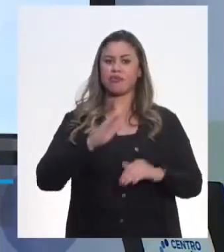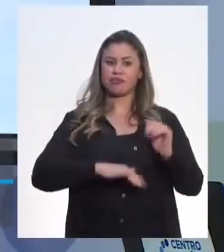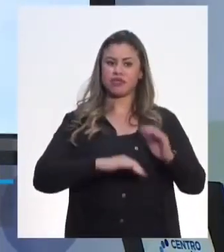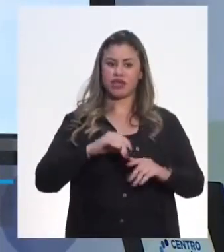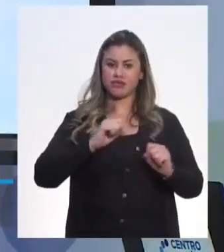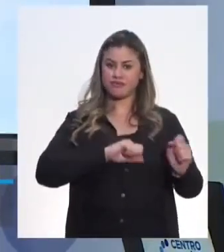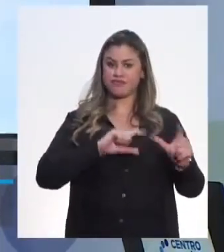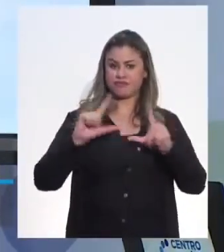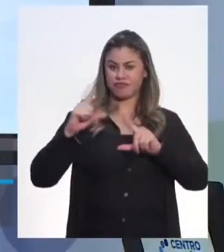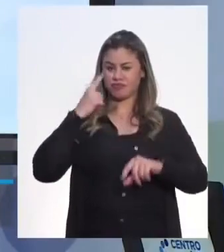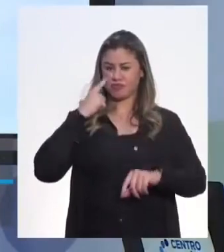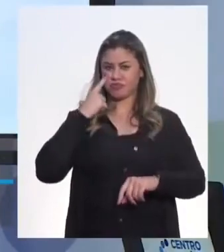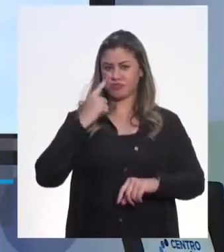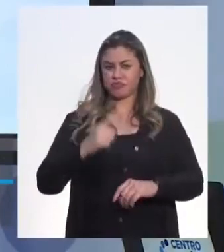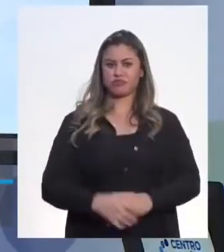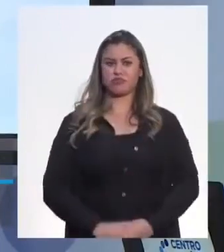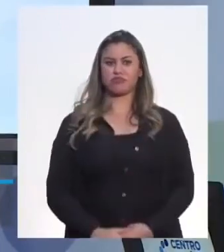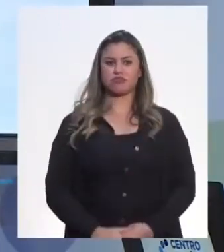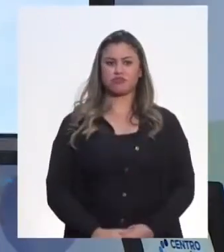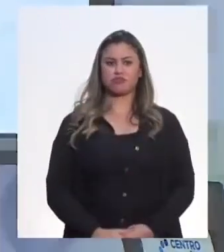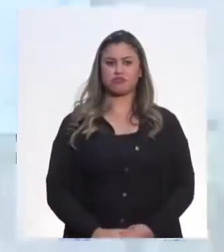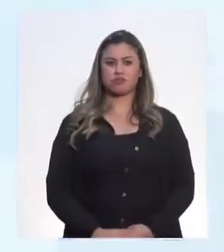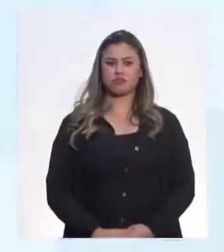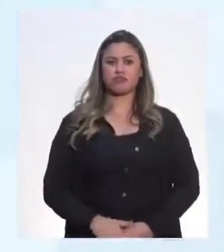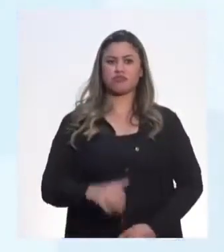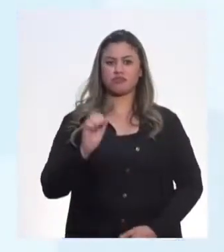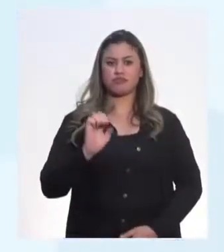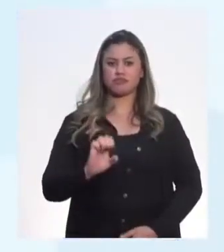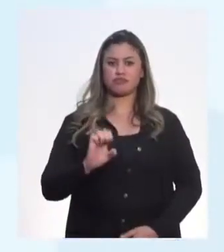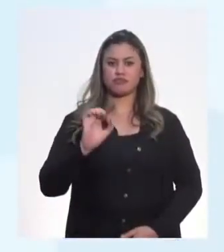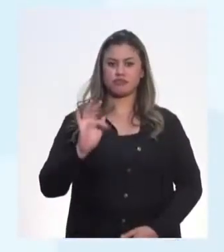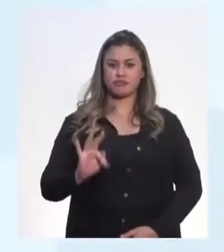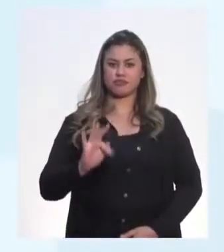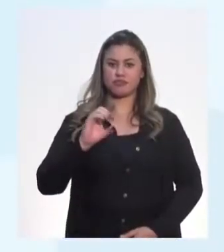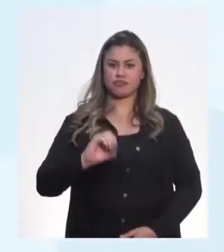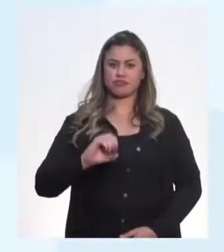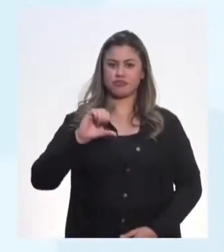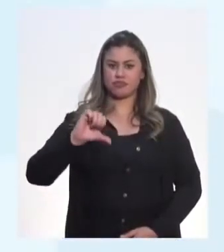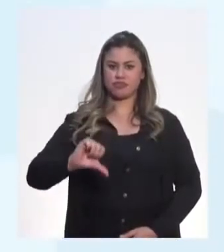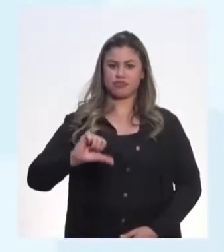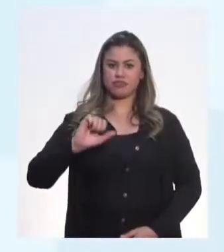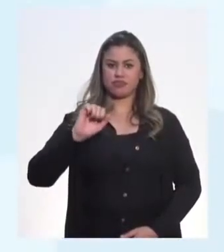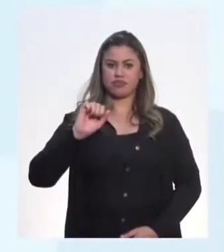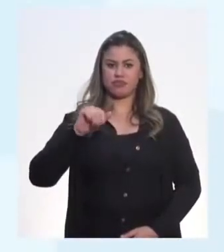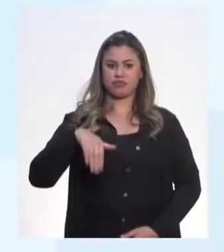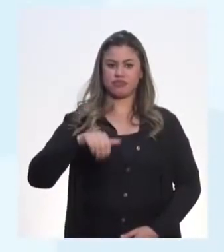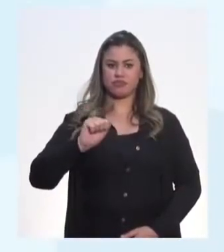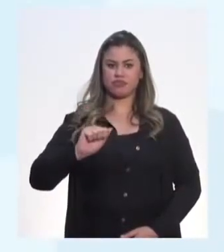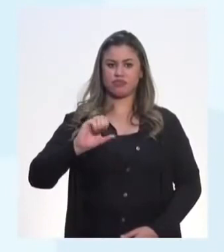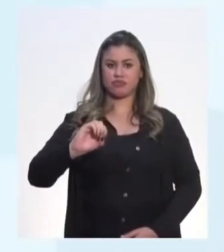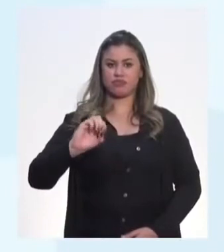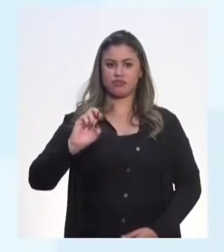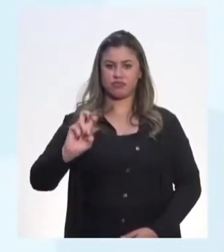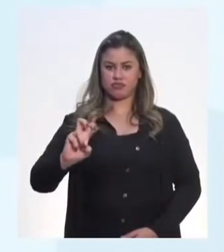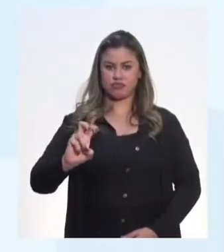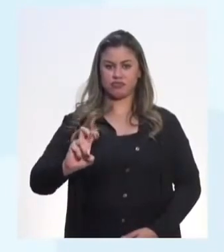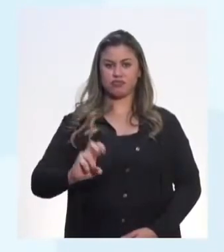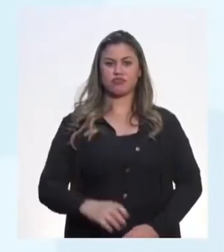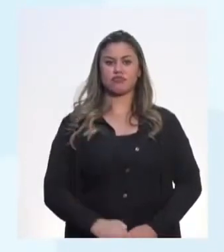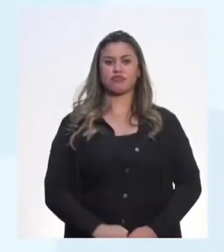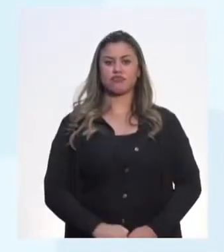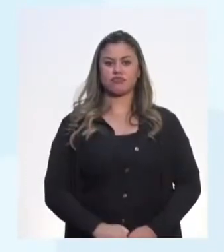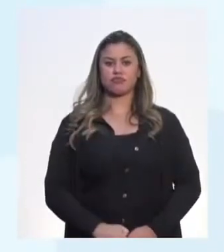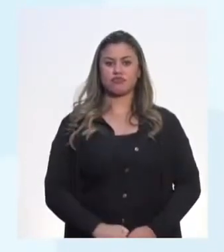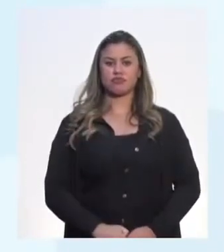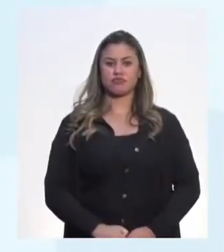essa que vai aparecer na tela para vocês que af09 ma05 resolver e